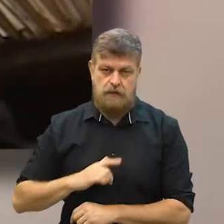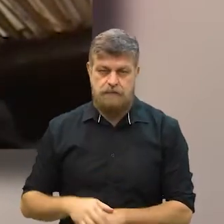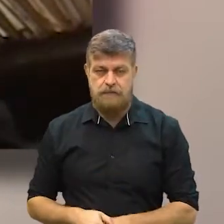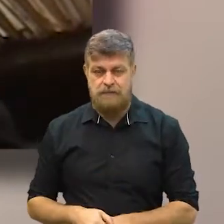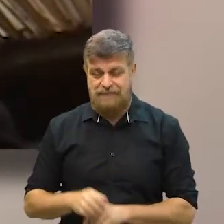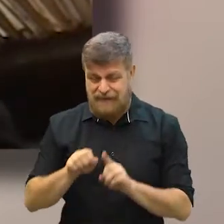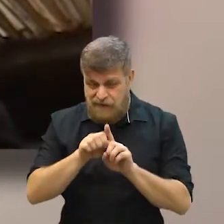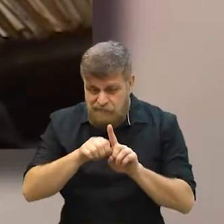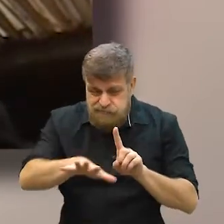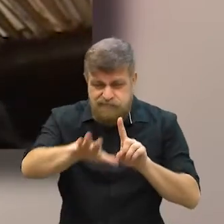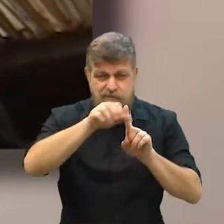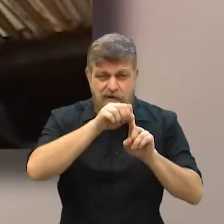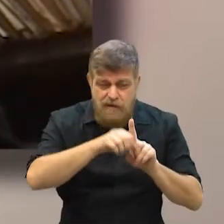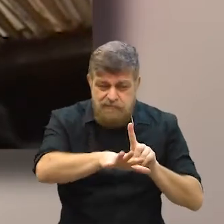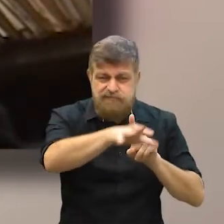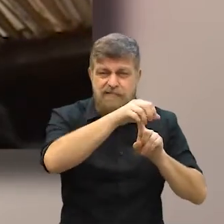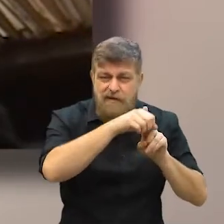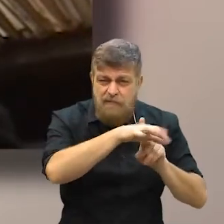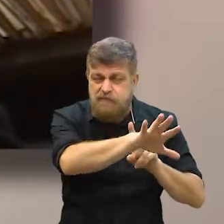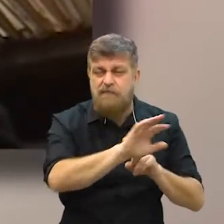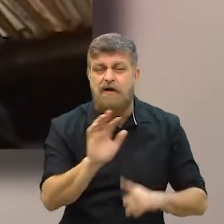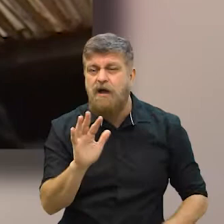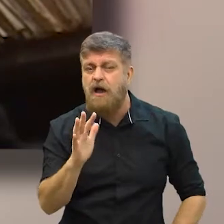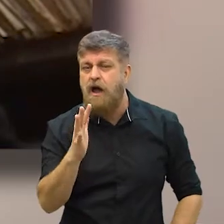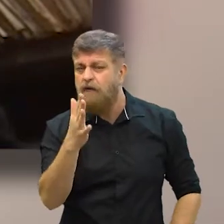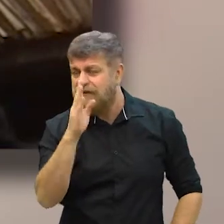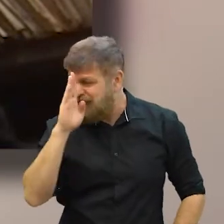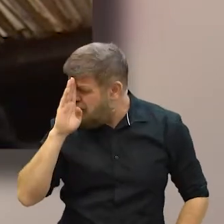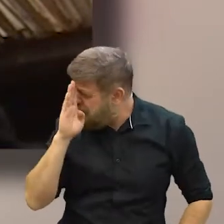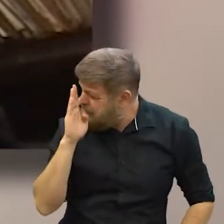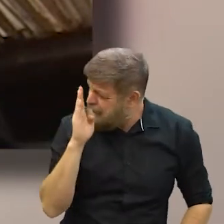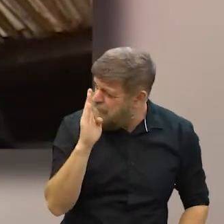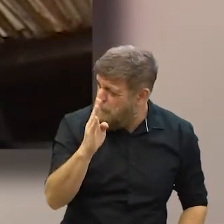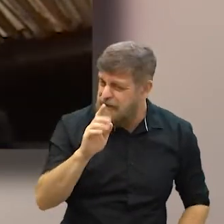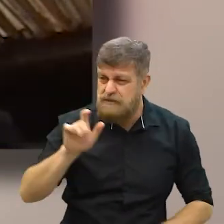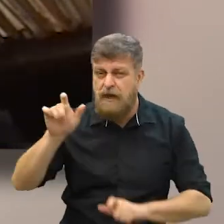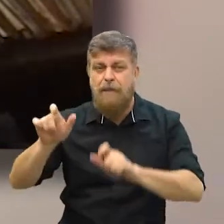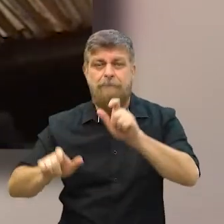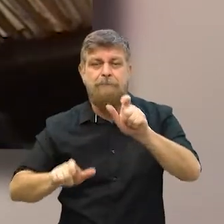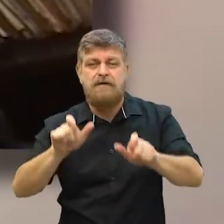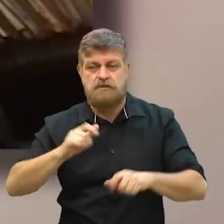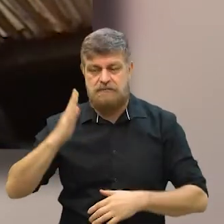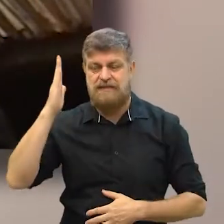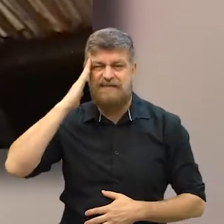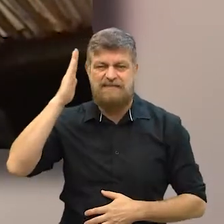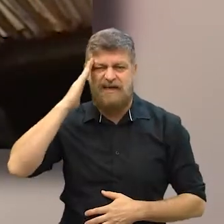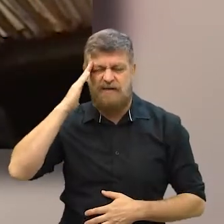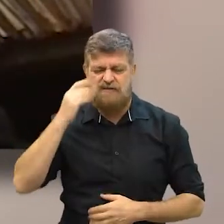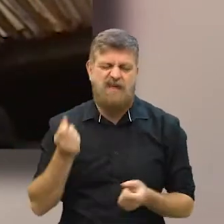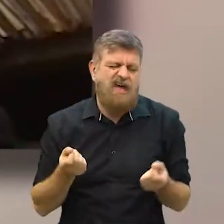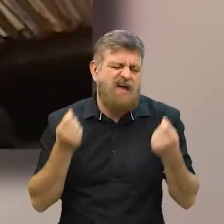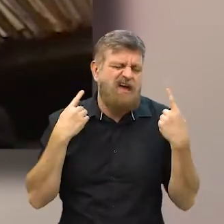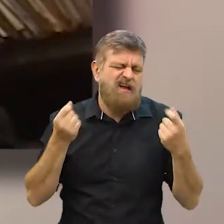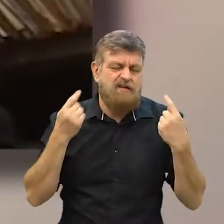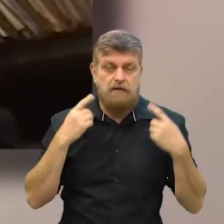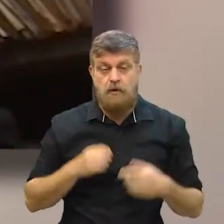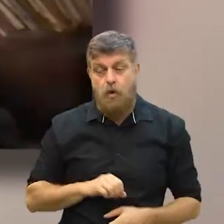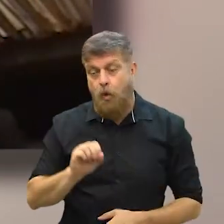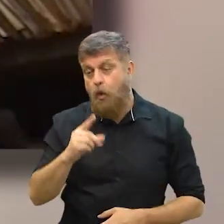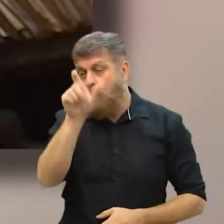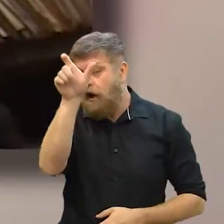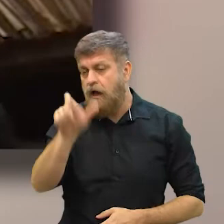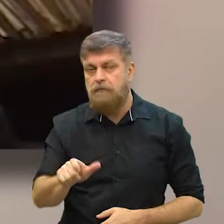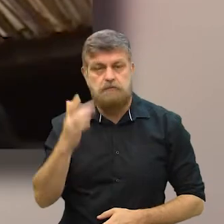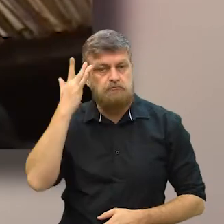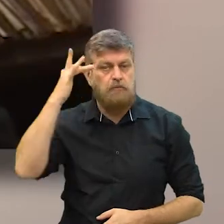A transmissão se dá a partir, principalmente, de pessoas que sabem não se tratam ou que não sabem que